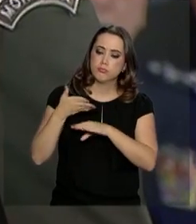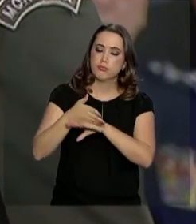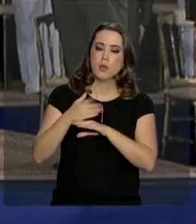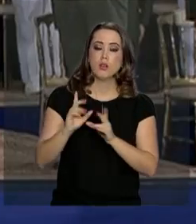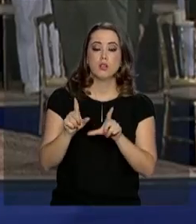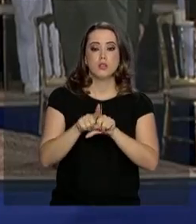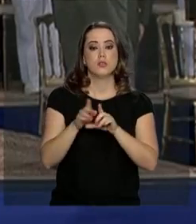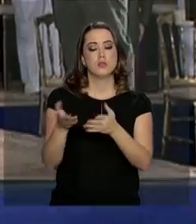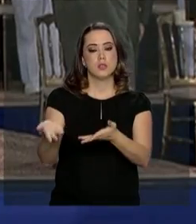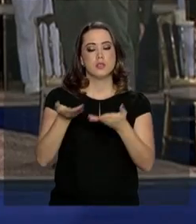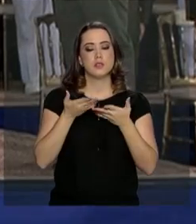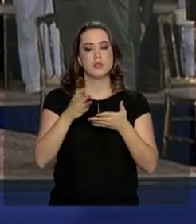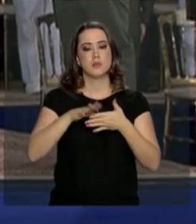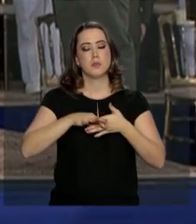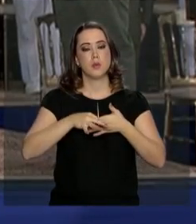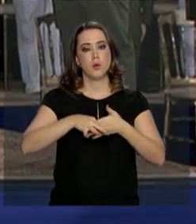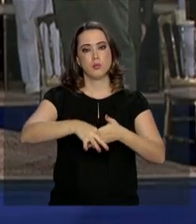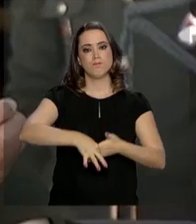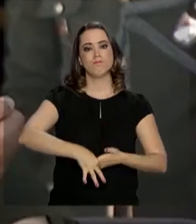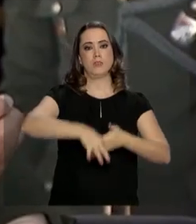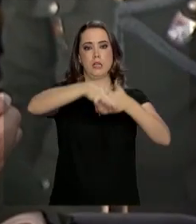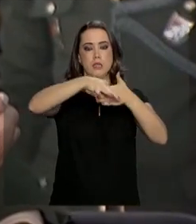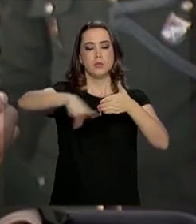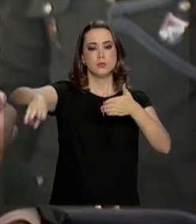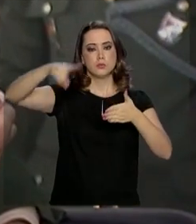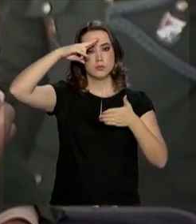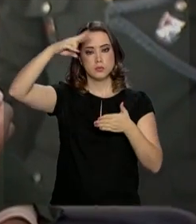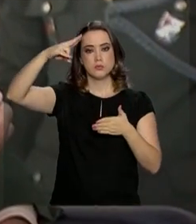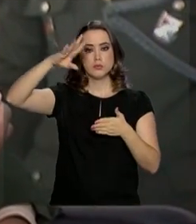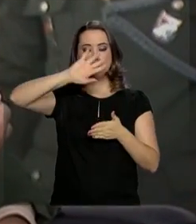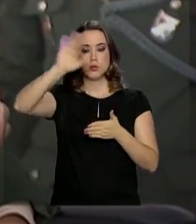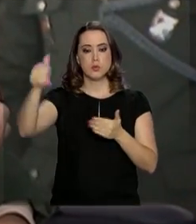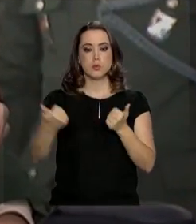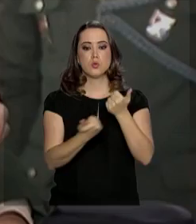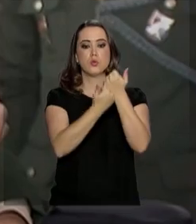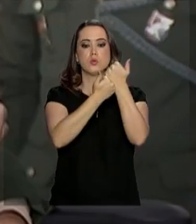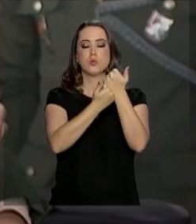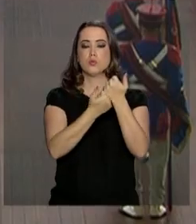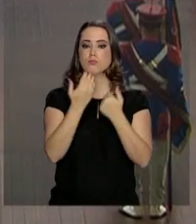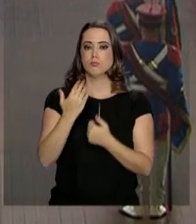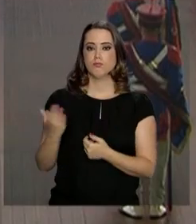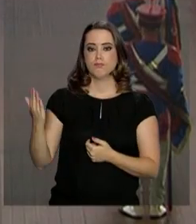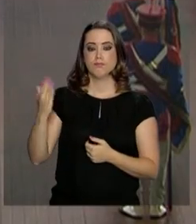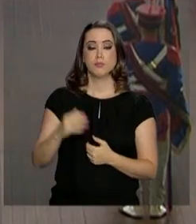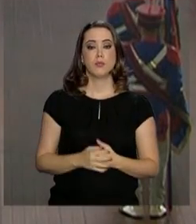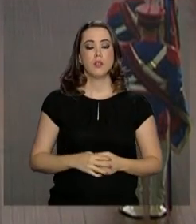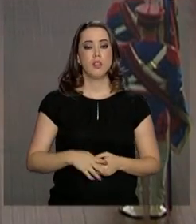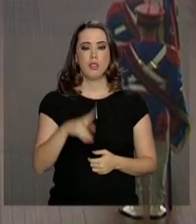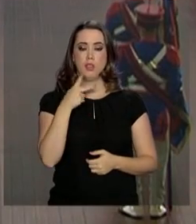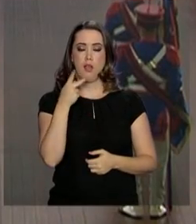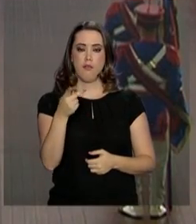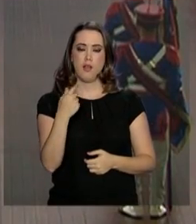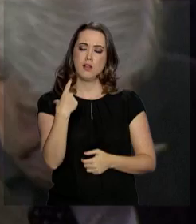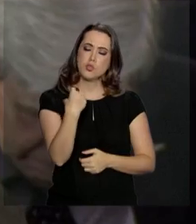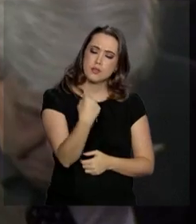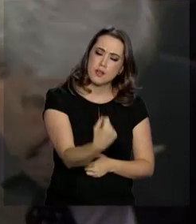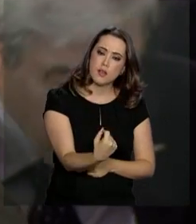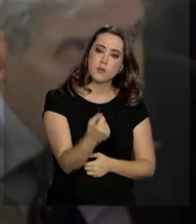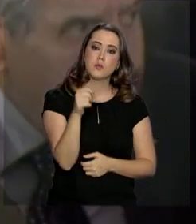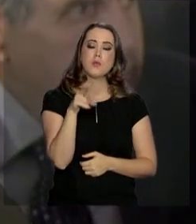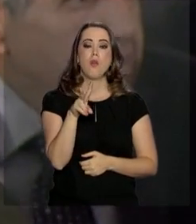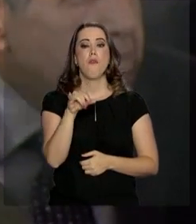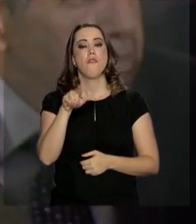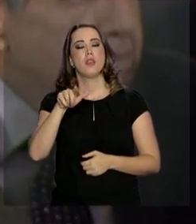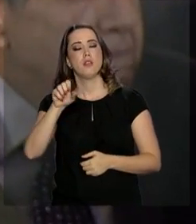Pujol recebeu o cargo de comandante do Exército do general Eduardo Dias da Costa Vilas Boas. No discurso de despedida, o